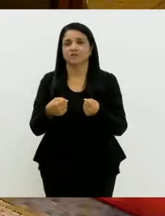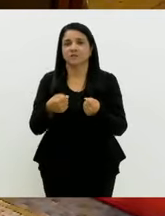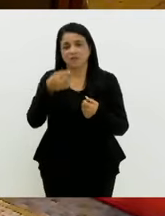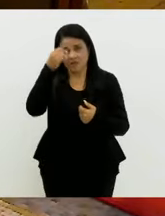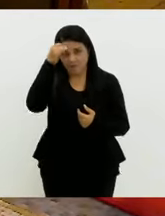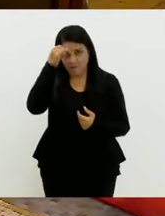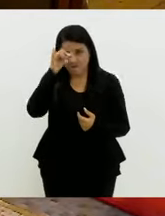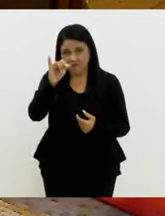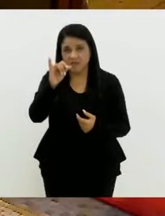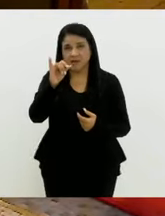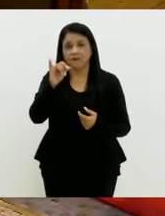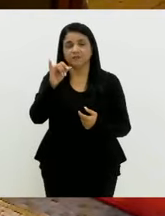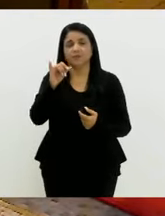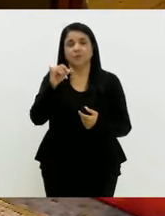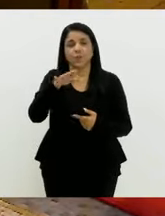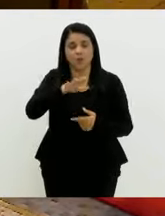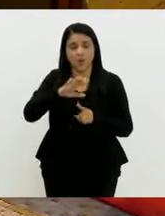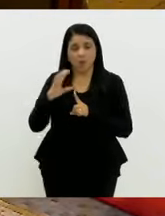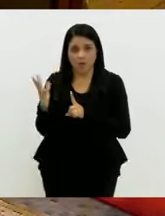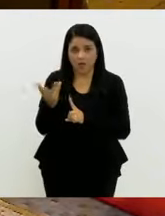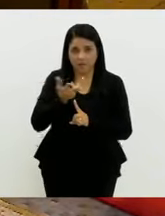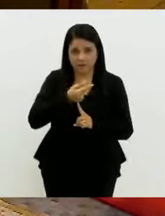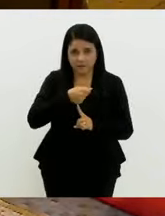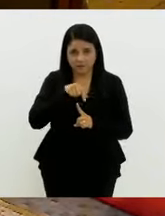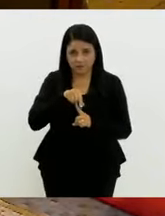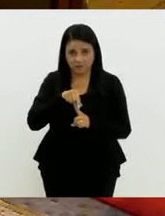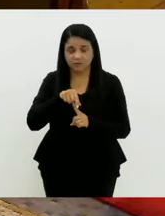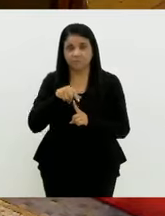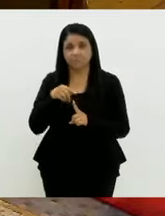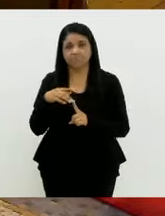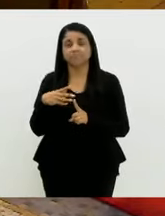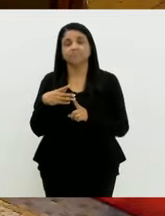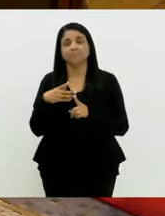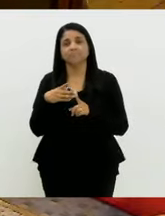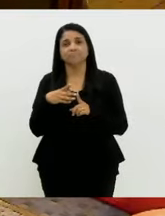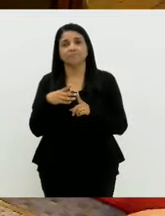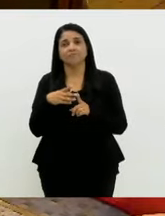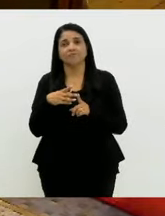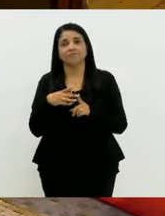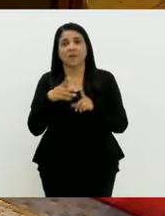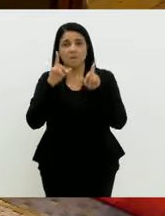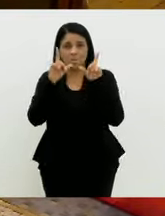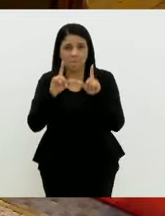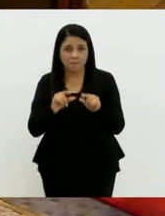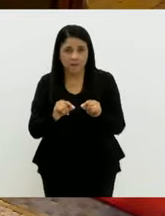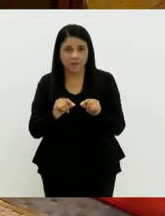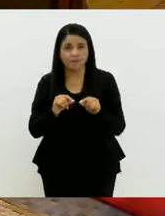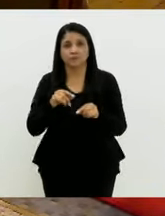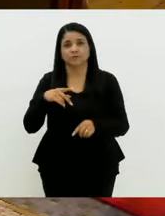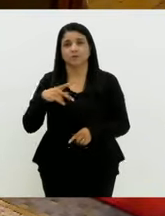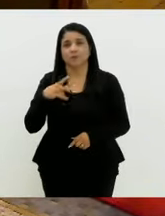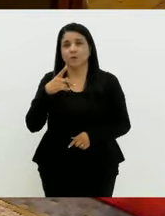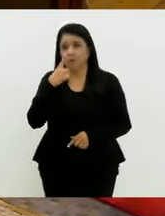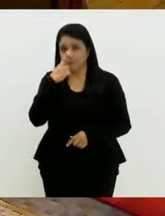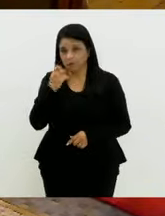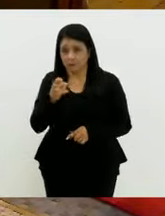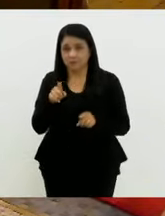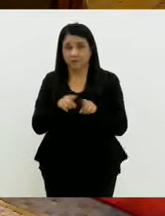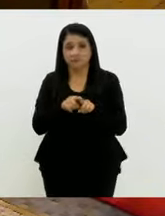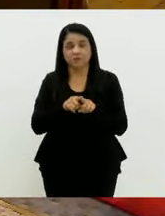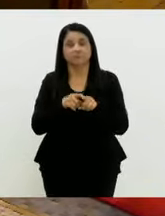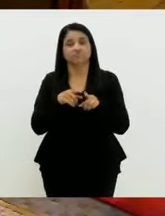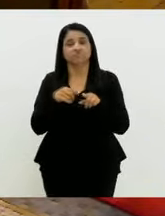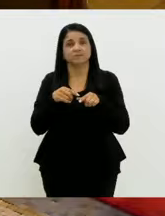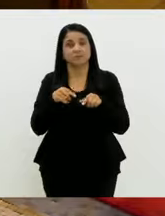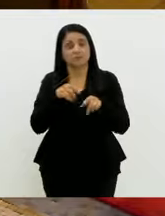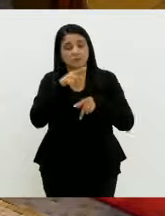portanto, defende também a bandeira. Mas aqui nós estamos querendo trazer uma qualidade de vida melhor para o povo fluminense, de forma que